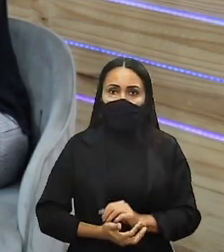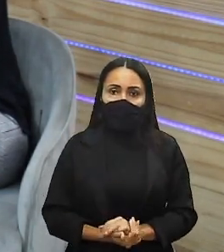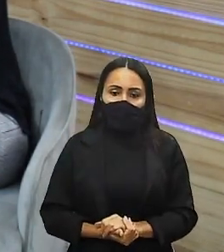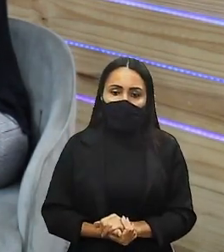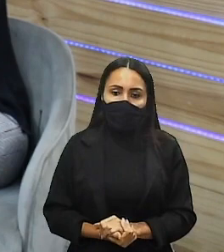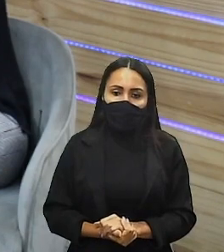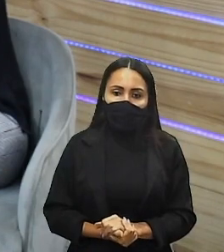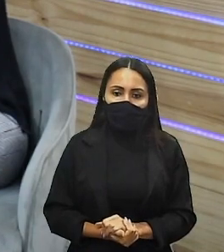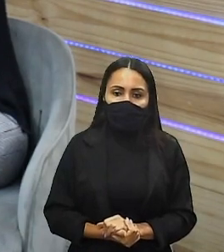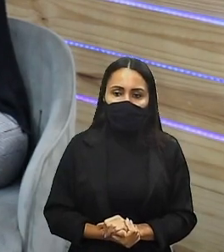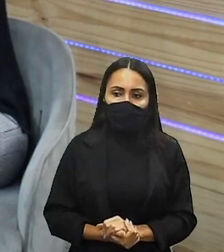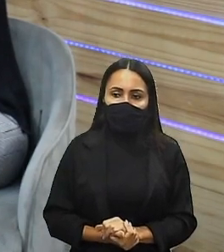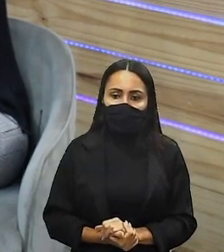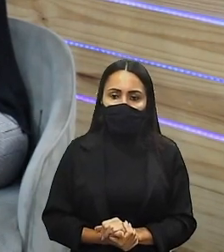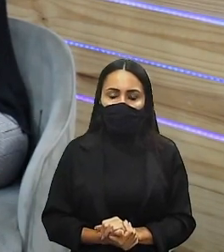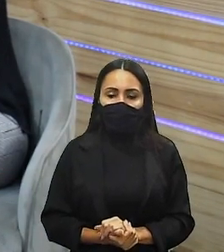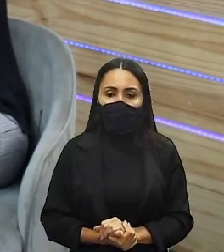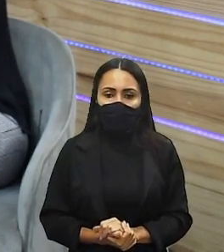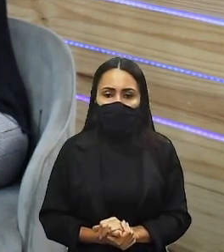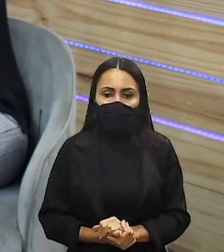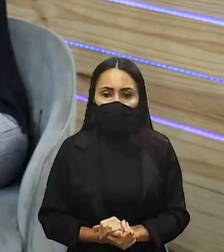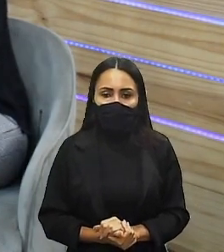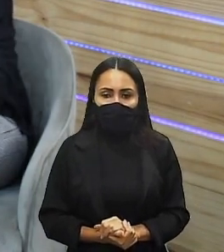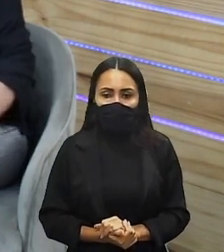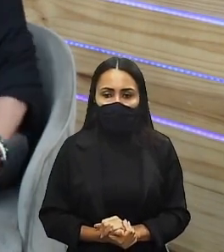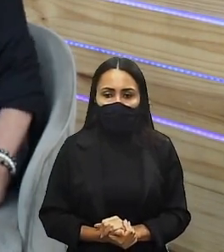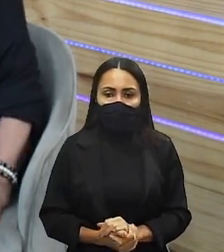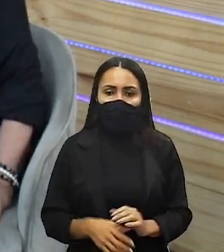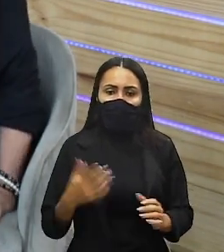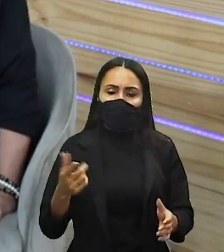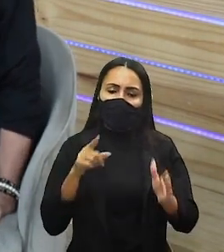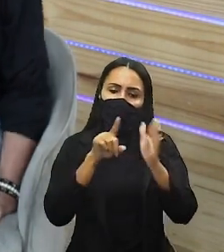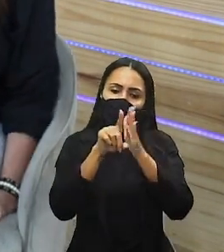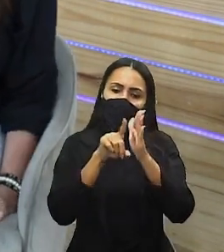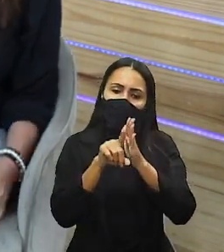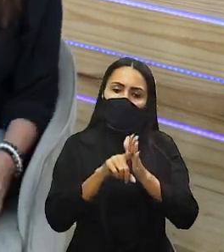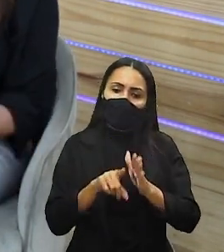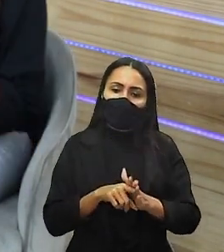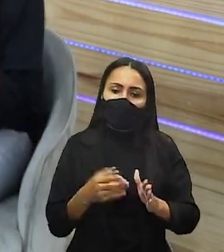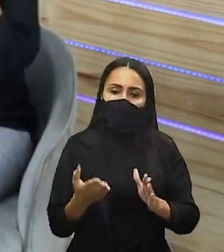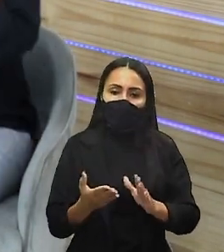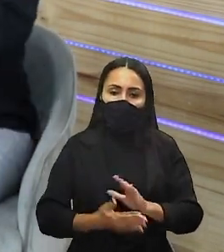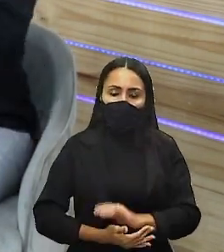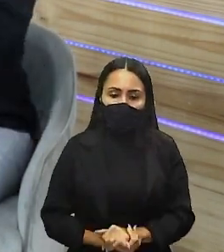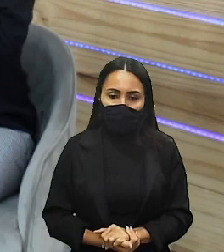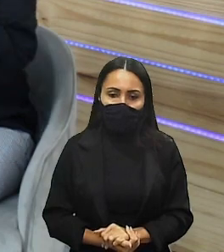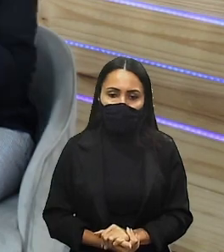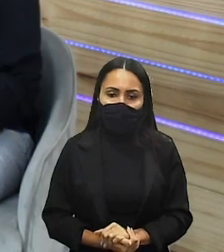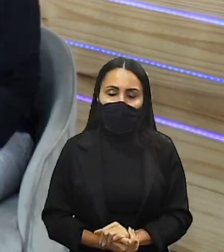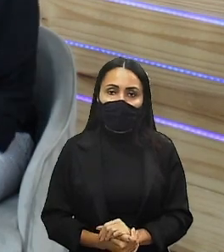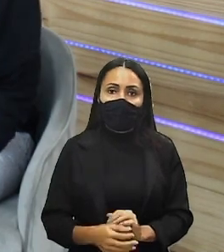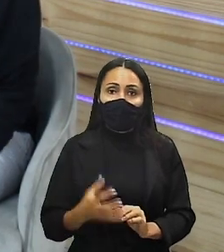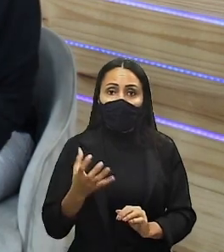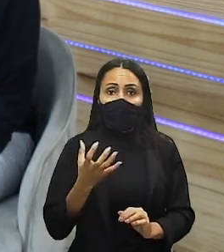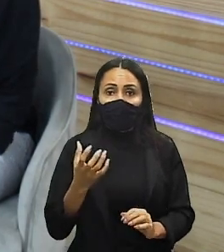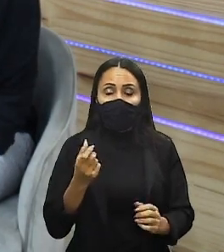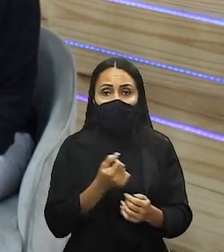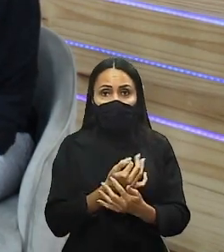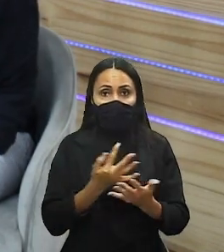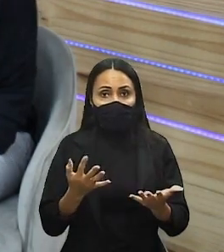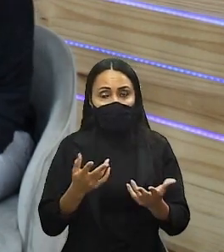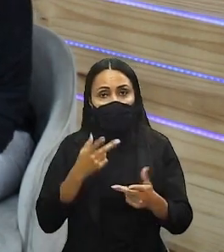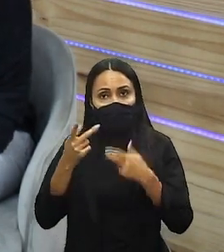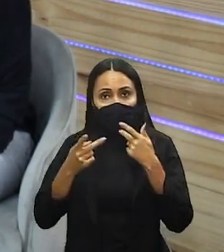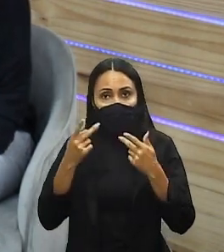aí, Sônia, a gente chega nesses questionamentos, né? E aí, vejam bem, gente, eu quero ceder o meu lugar de fala